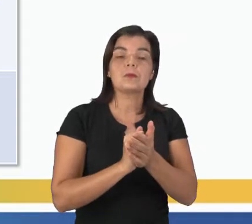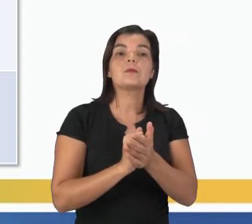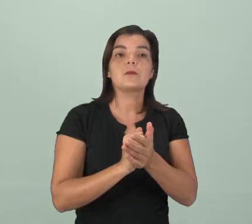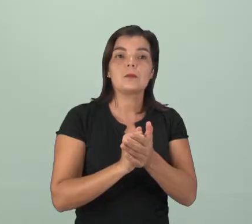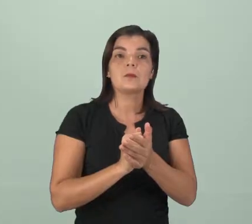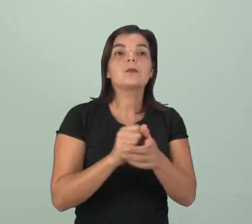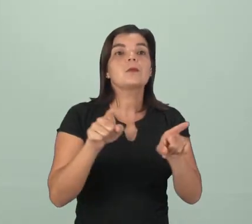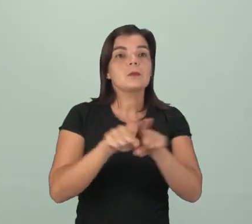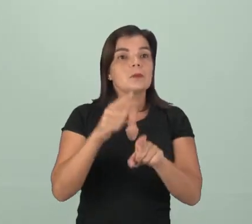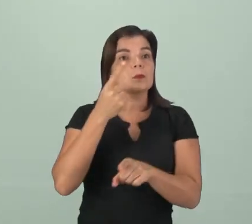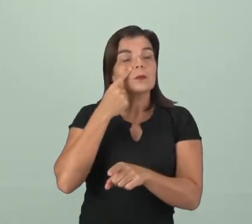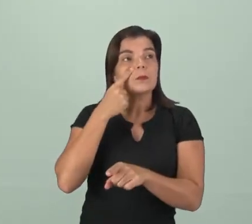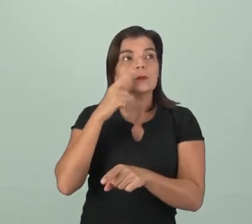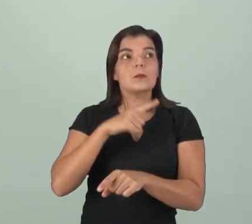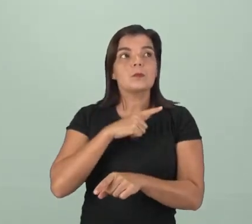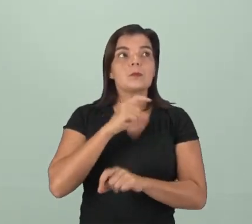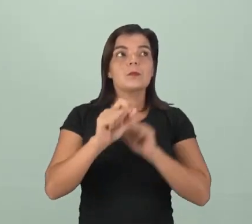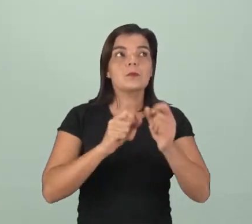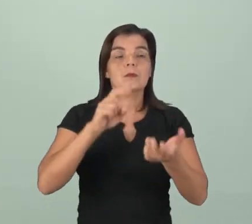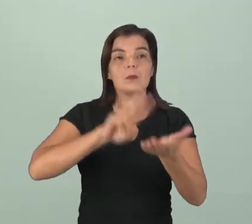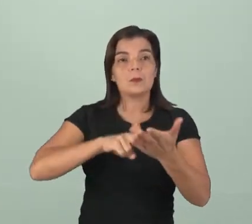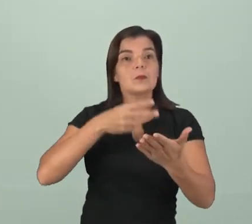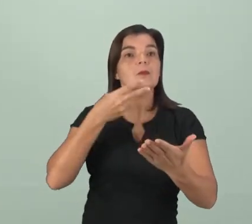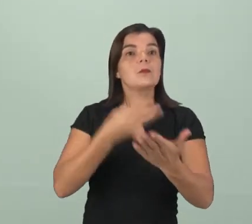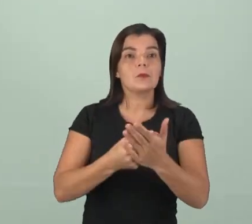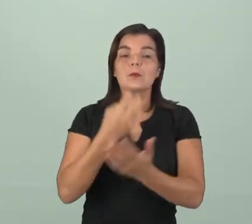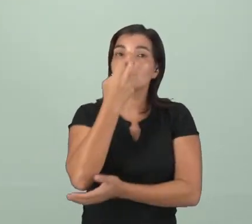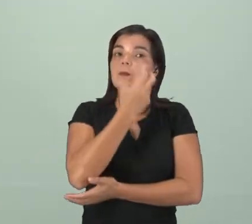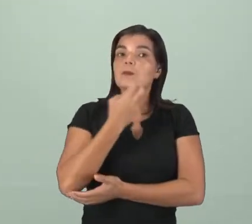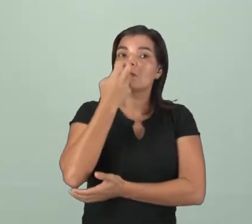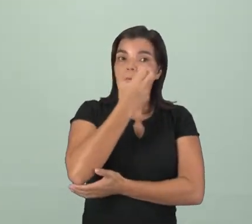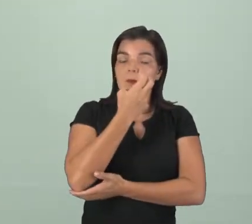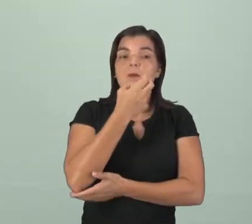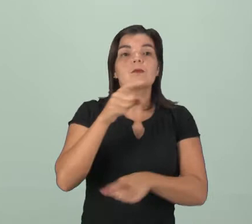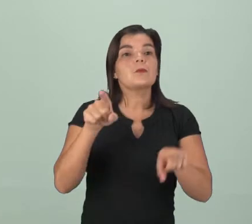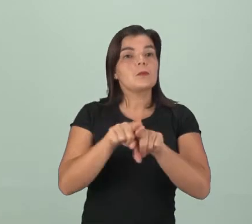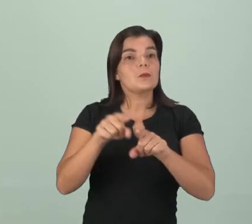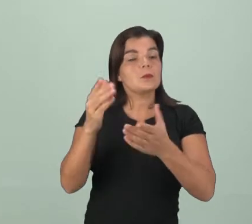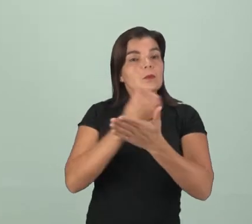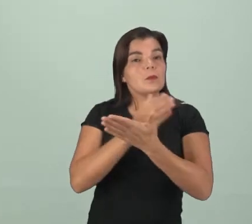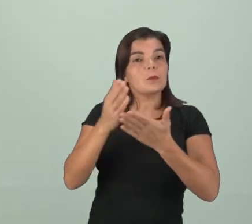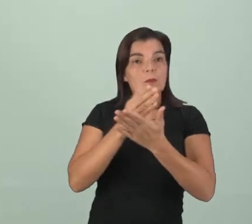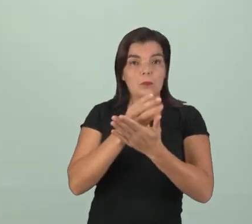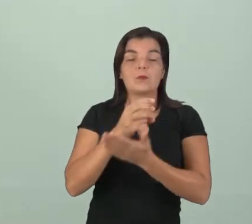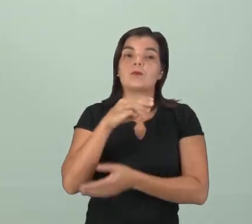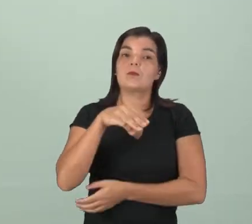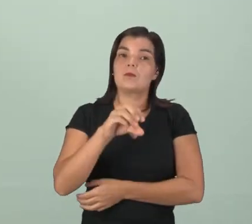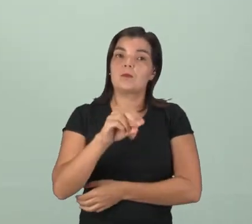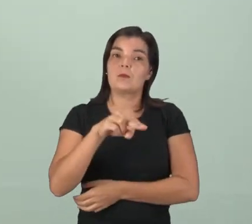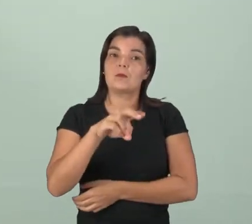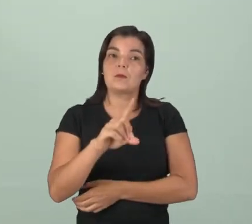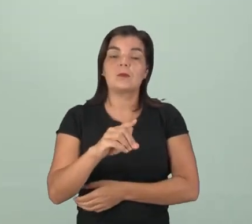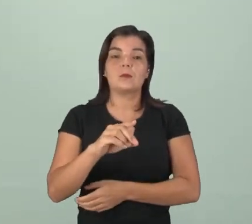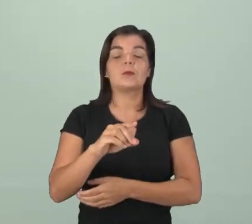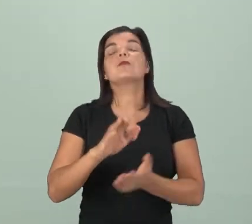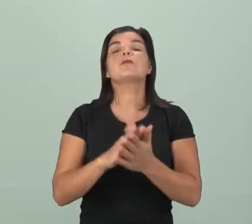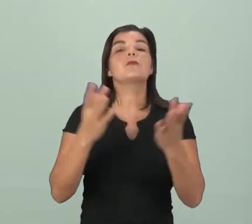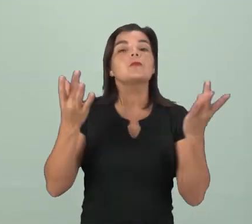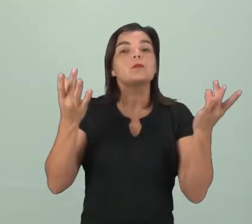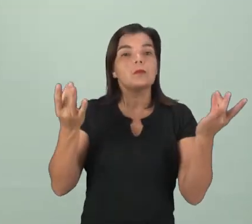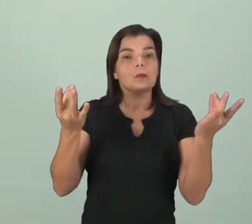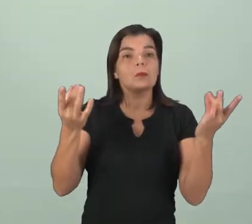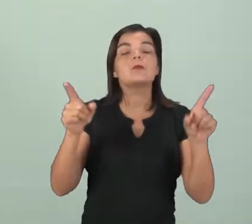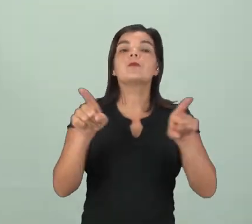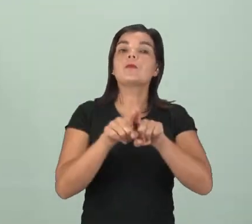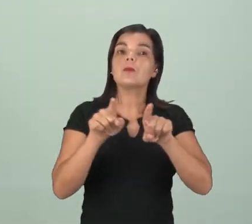é? Eles então mantiveram a tradição oral, tá? Como alguns monges budistas fizeram isso, alguns povos